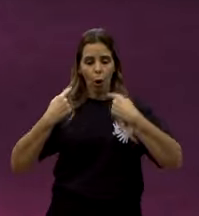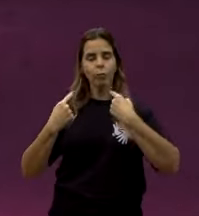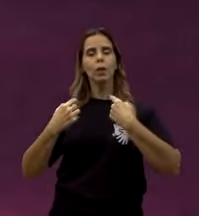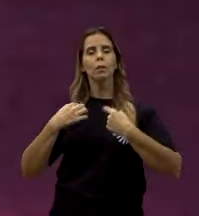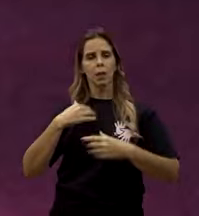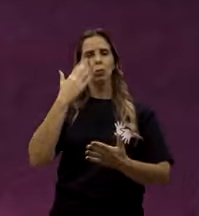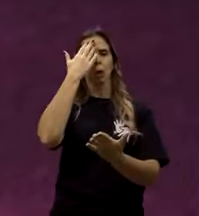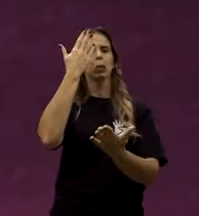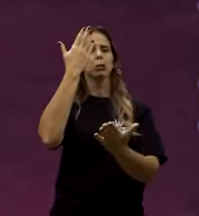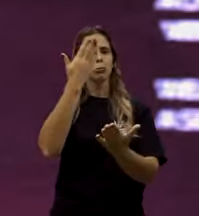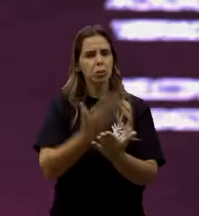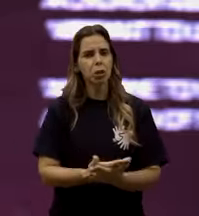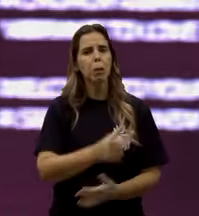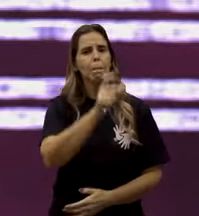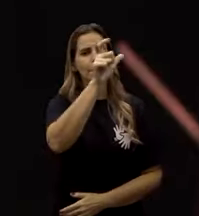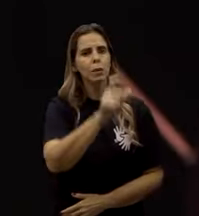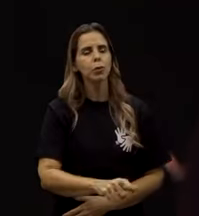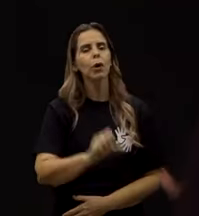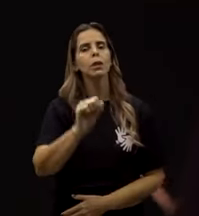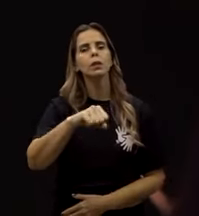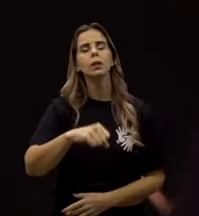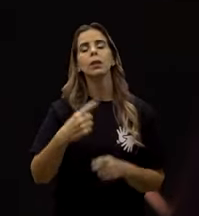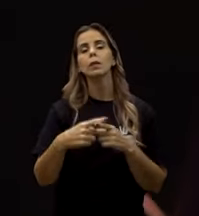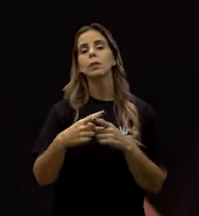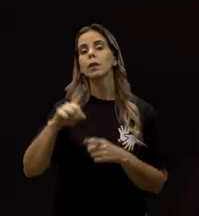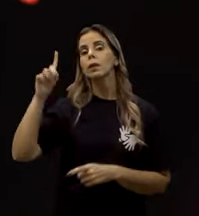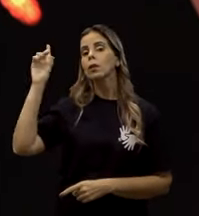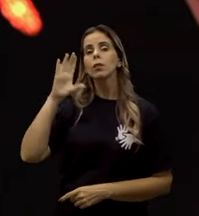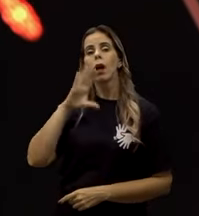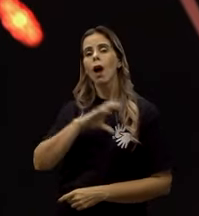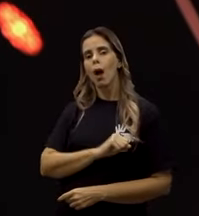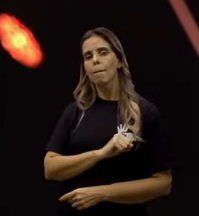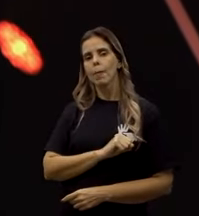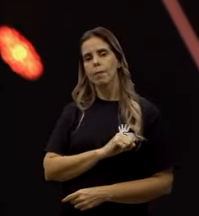acreditando em pessoas porque Deus ama pessoas